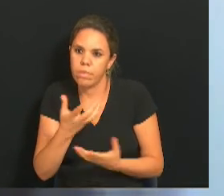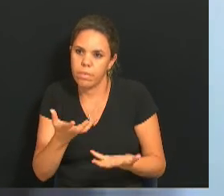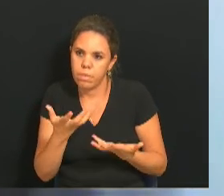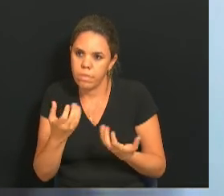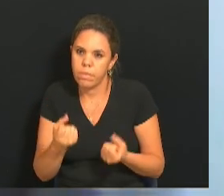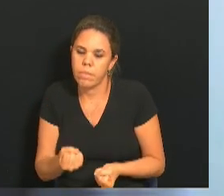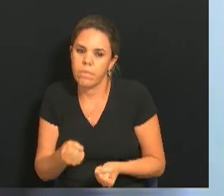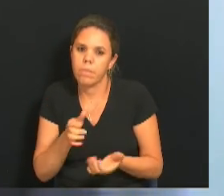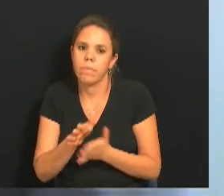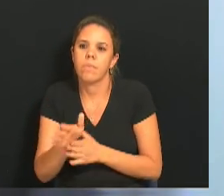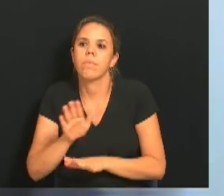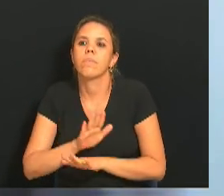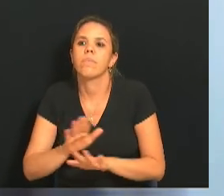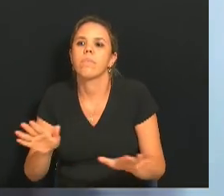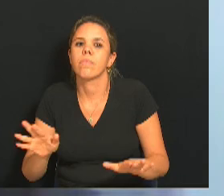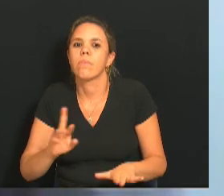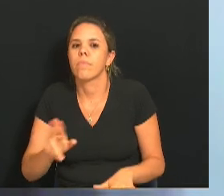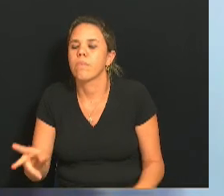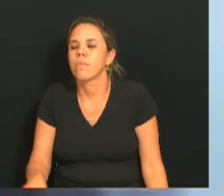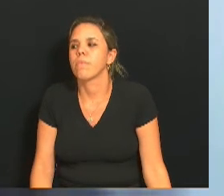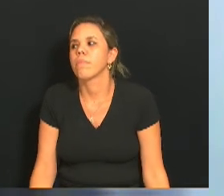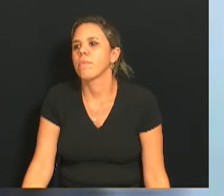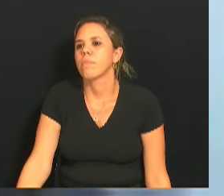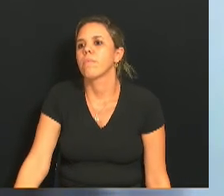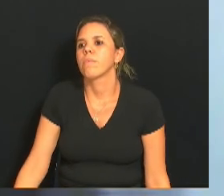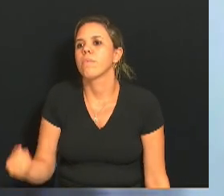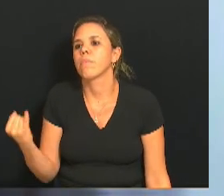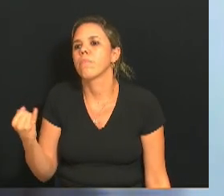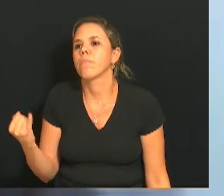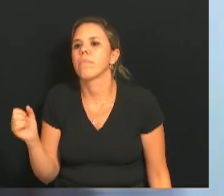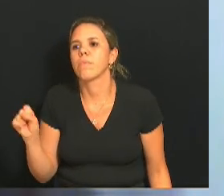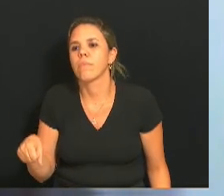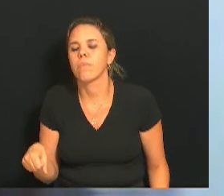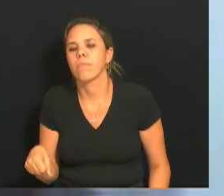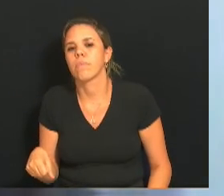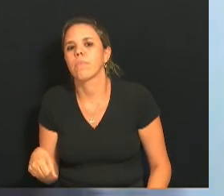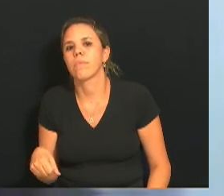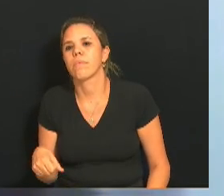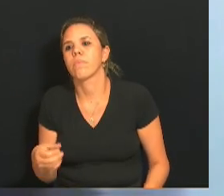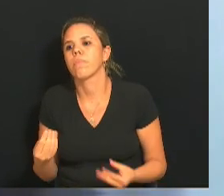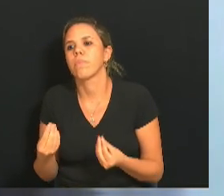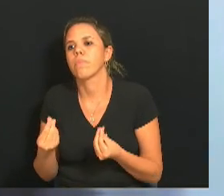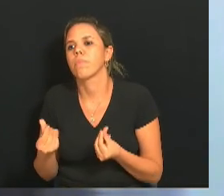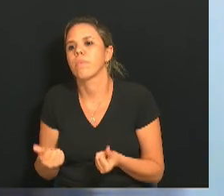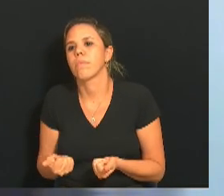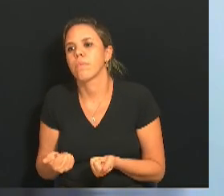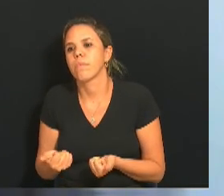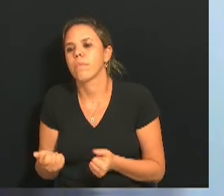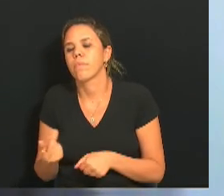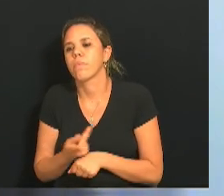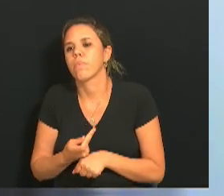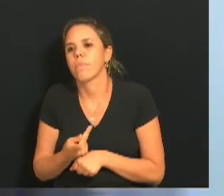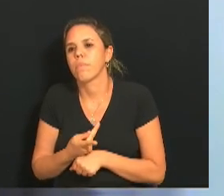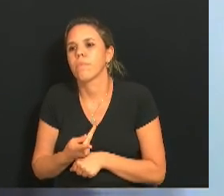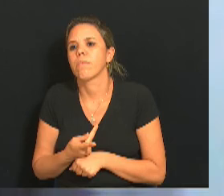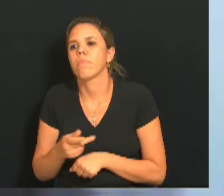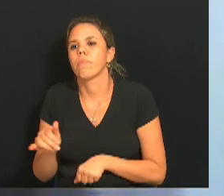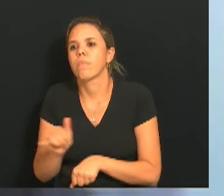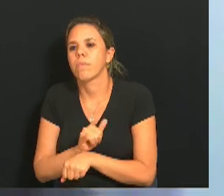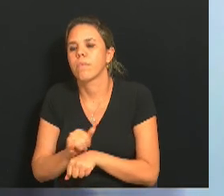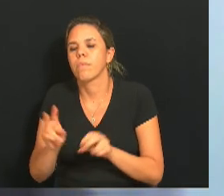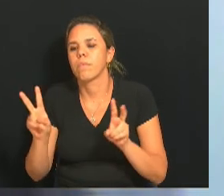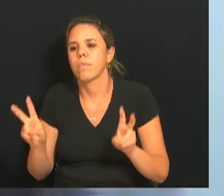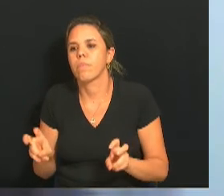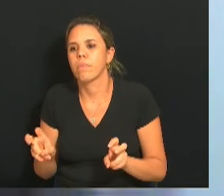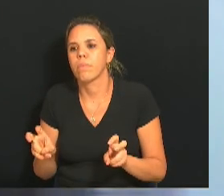emitir, né? Não era a opinião mais importante, mas sim ele tinha capacidade de elaborar um texto opinativo. Então, em relação à questão